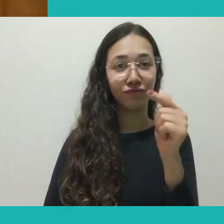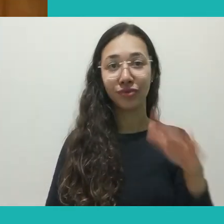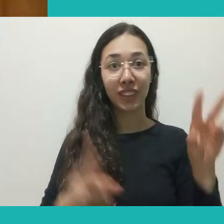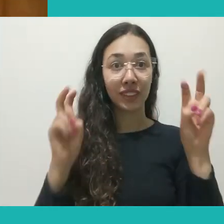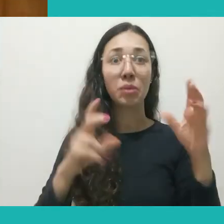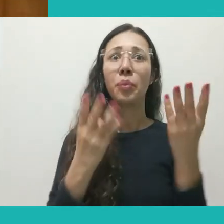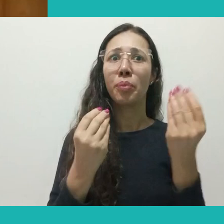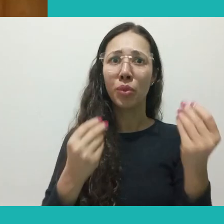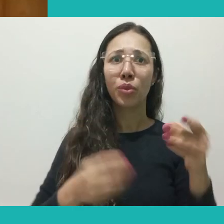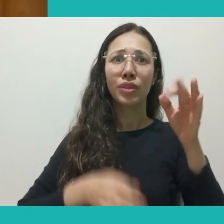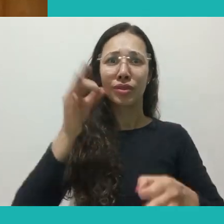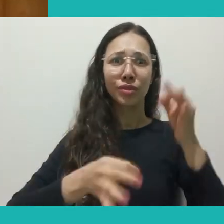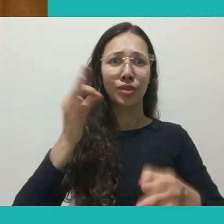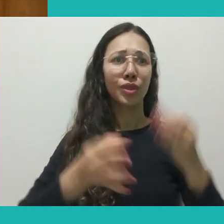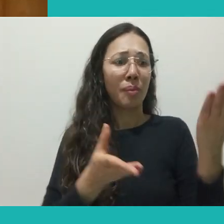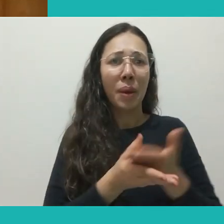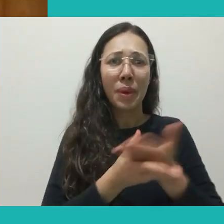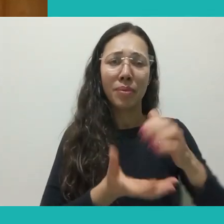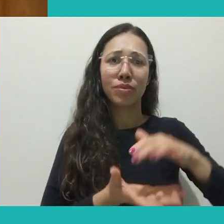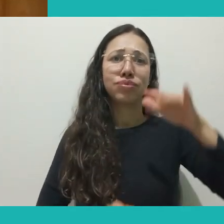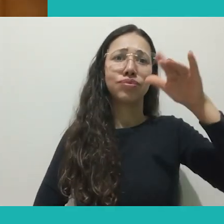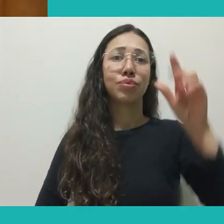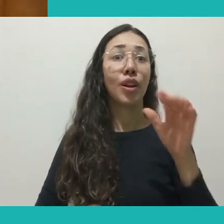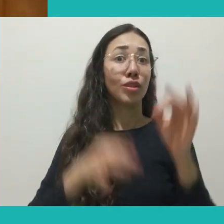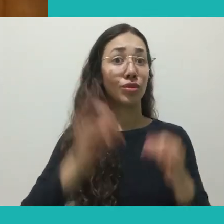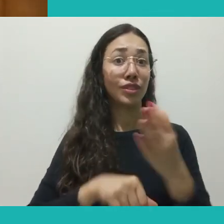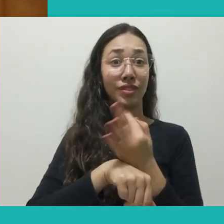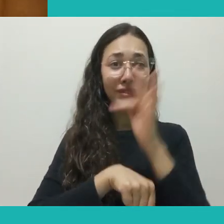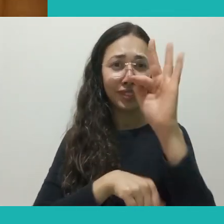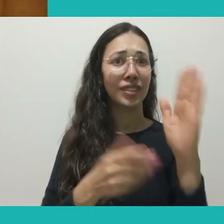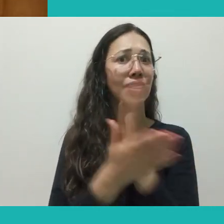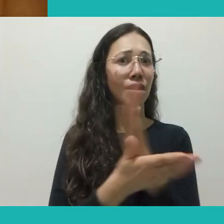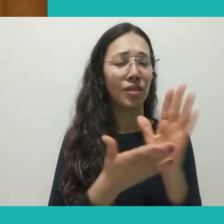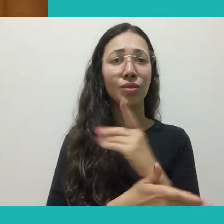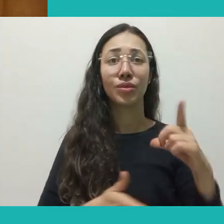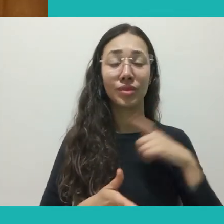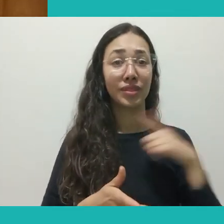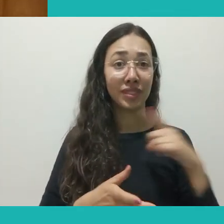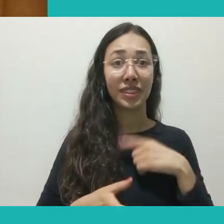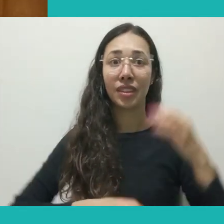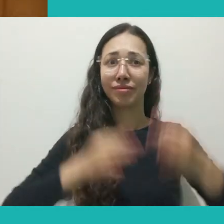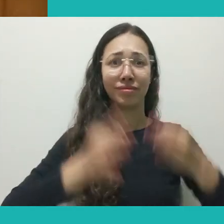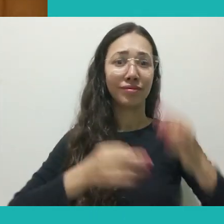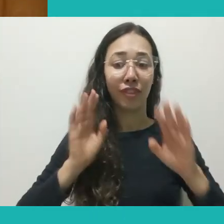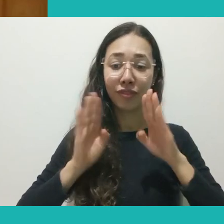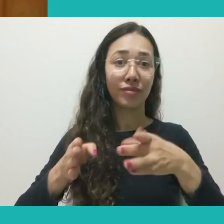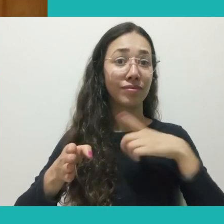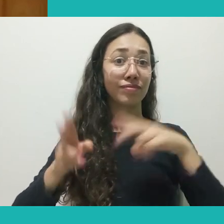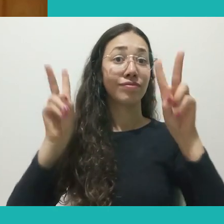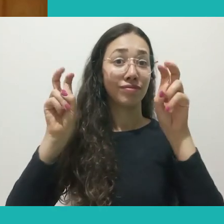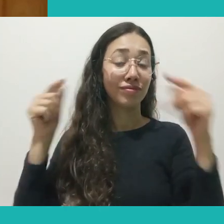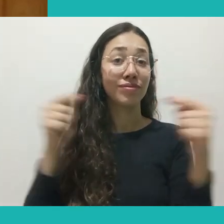os casos que chegam até a Justiça Federal, em alguns setores, né, algumas subseções especificamente,